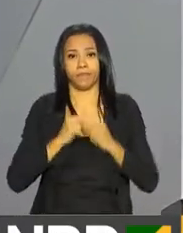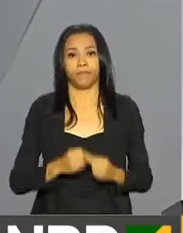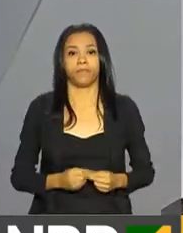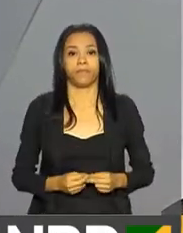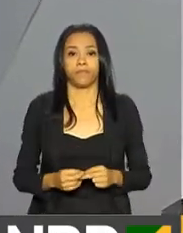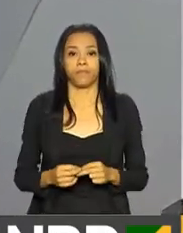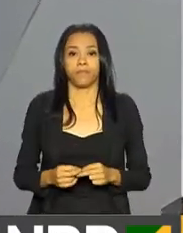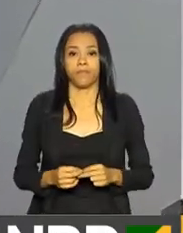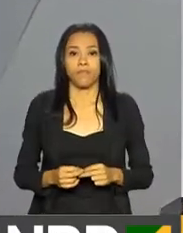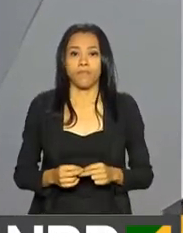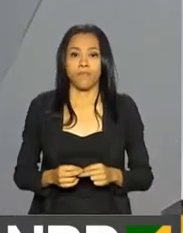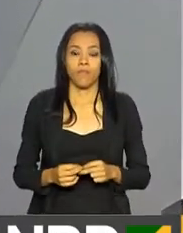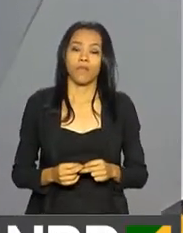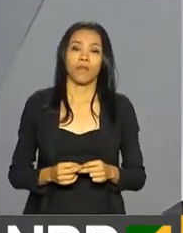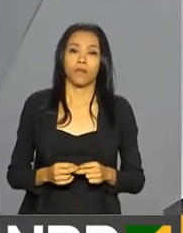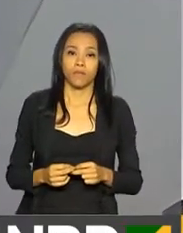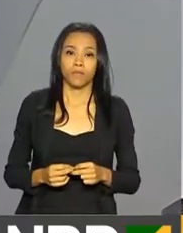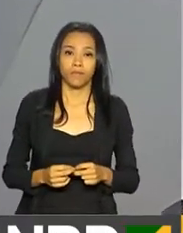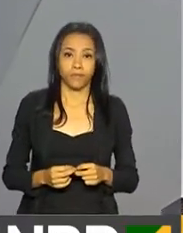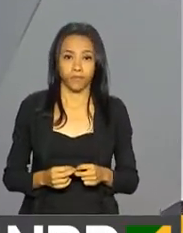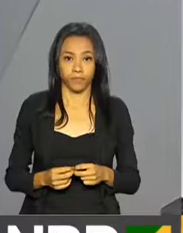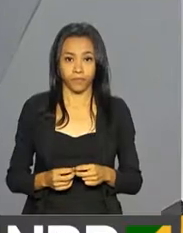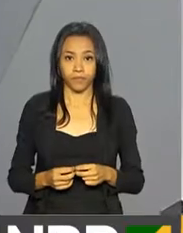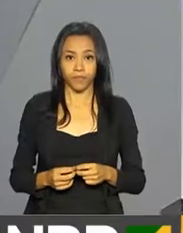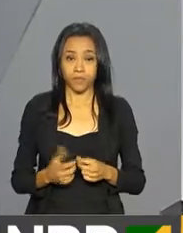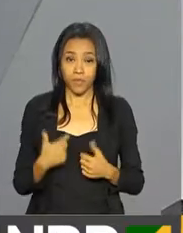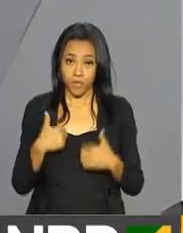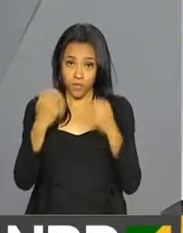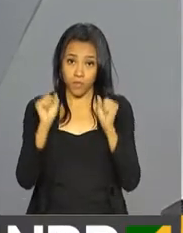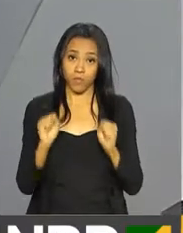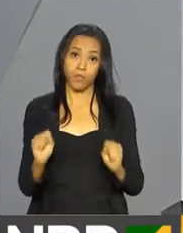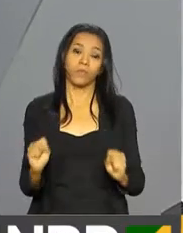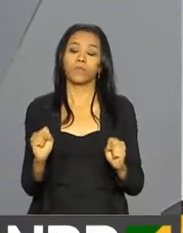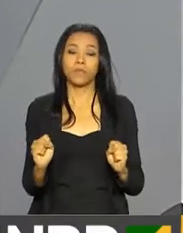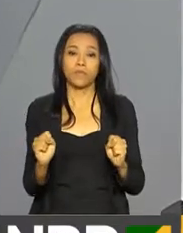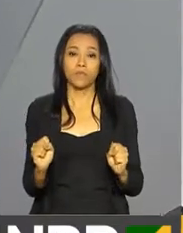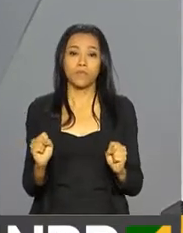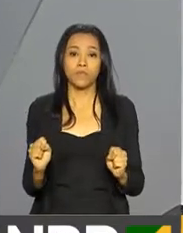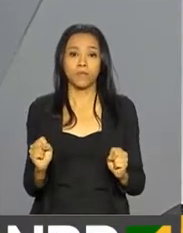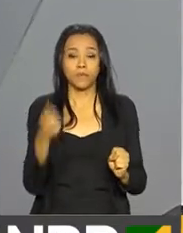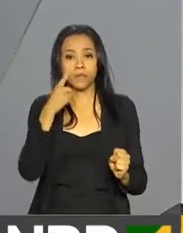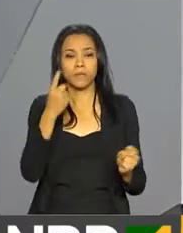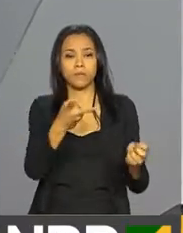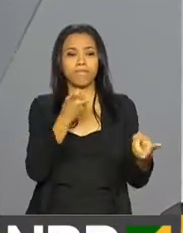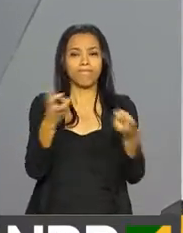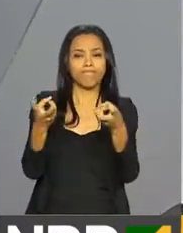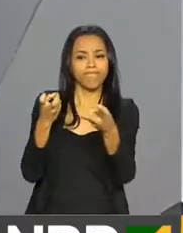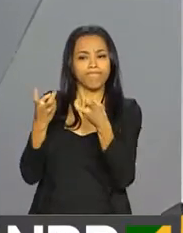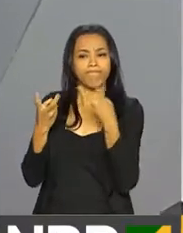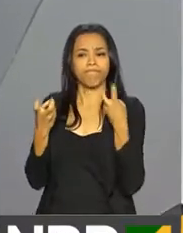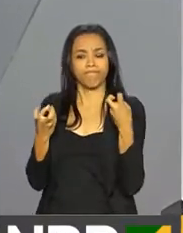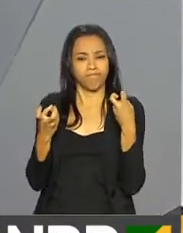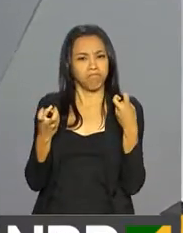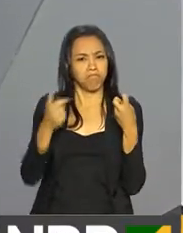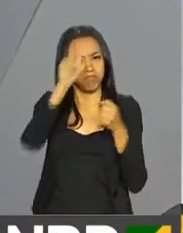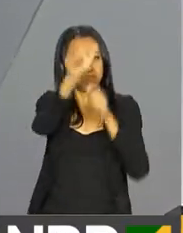que eu pude eu pude não é verificar as potencialidades